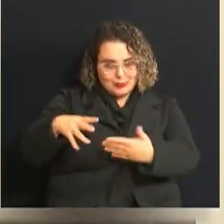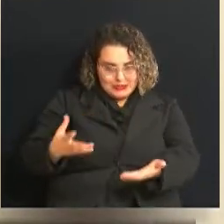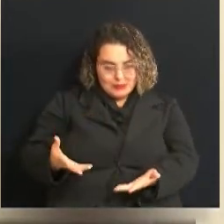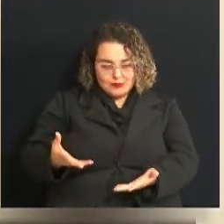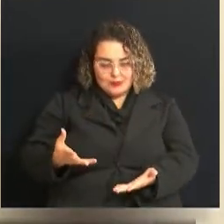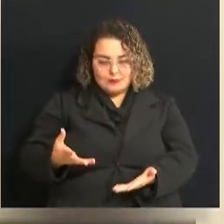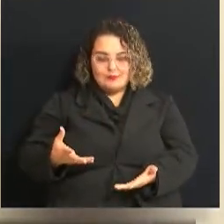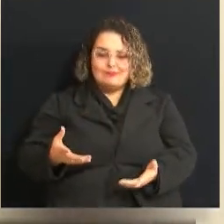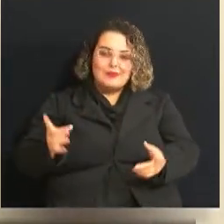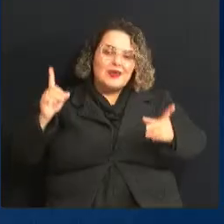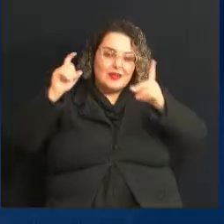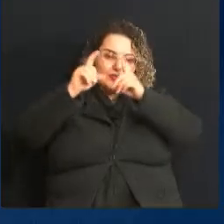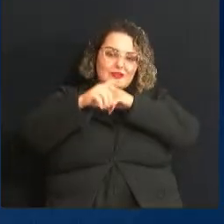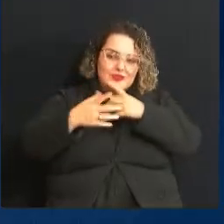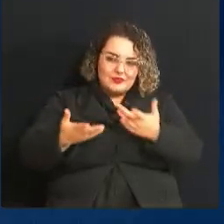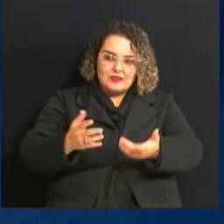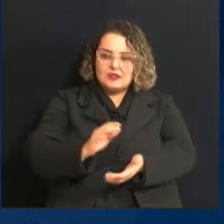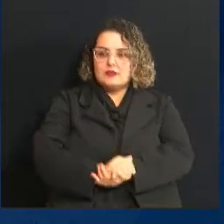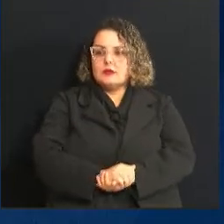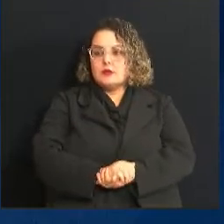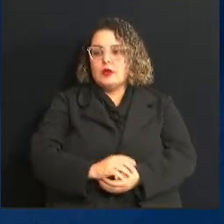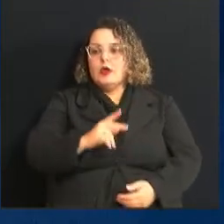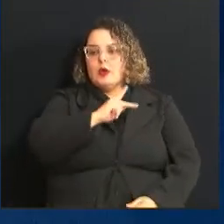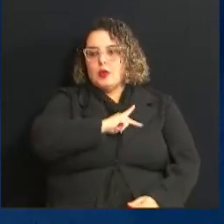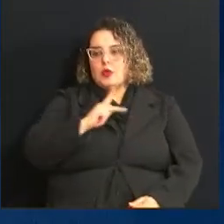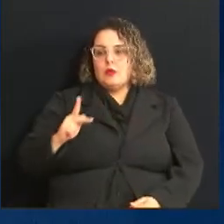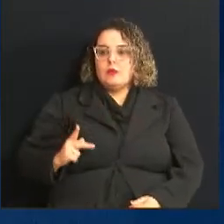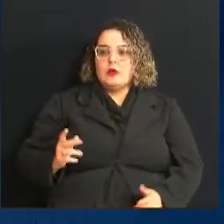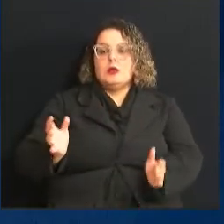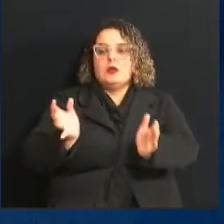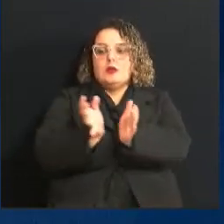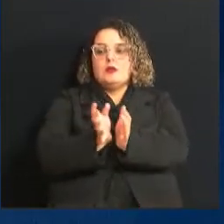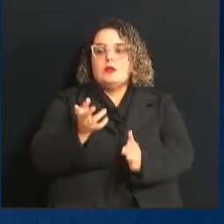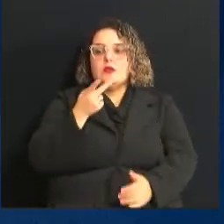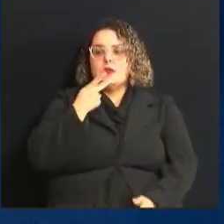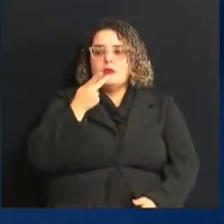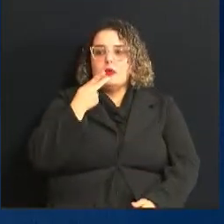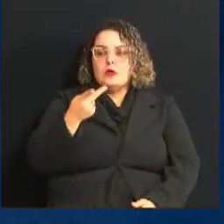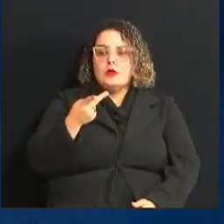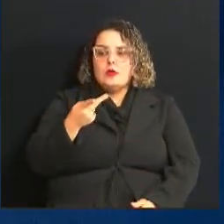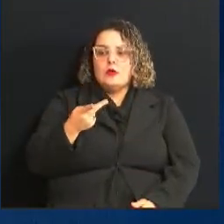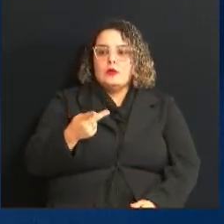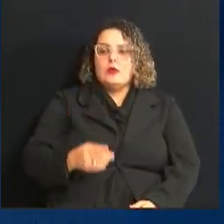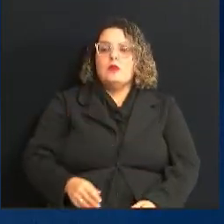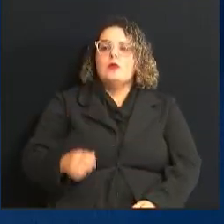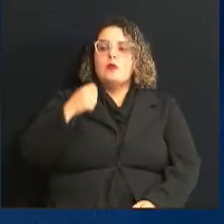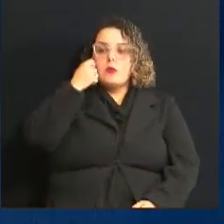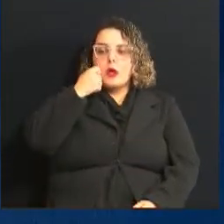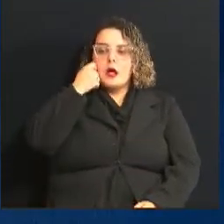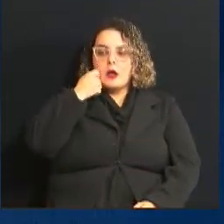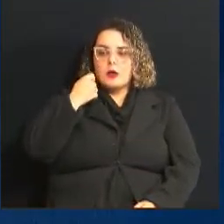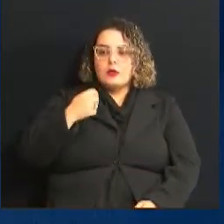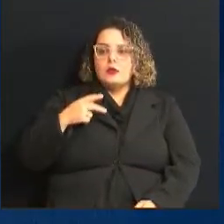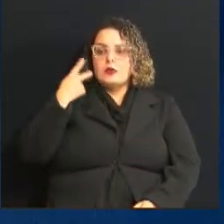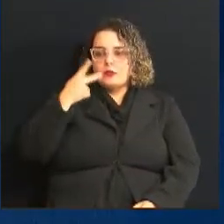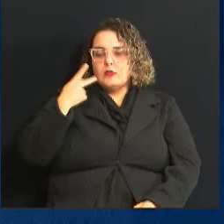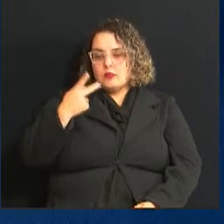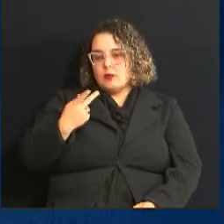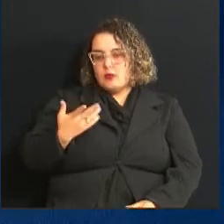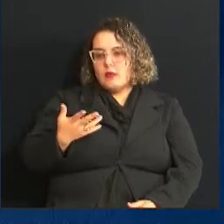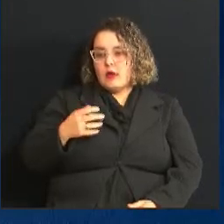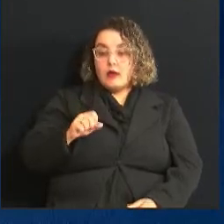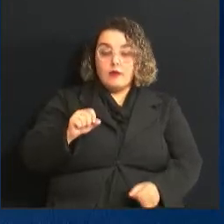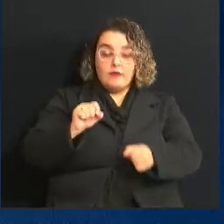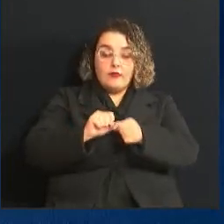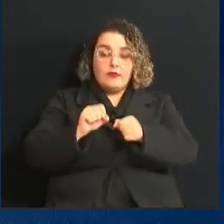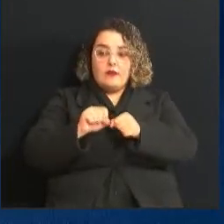bem complicado isso. O presidente da comissão citou o recente fato de um ator que teve um vídeo publicado em que